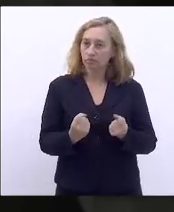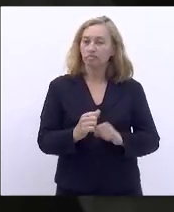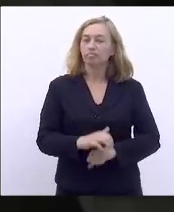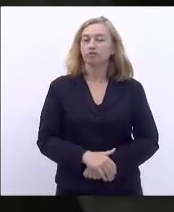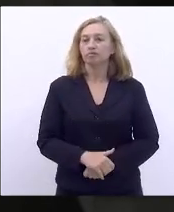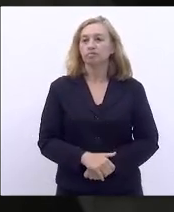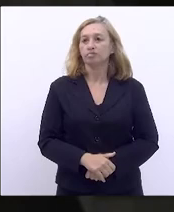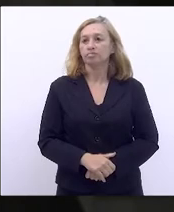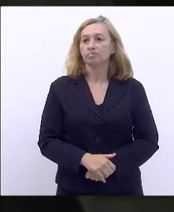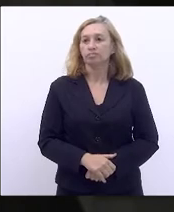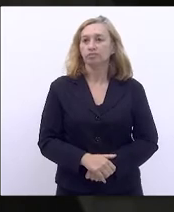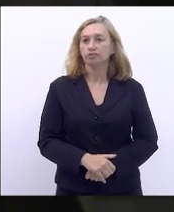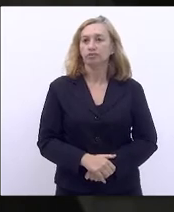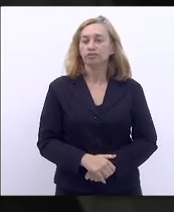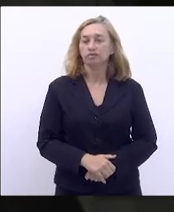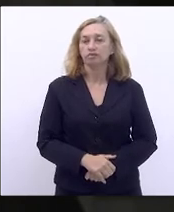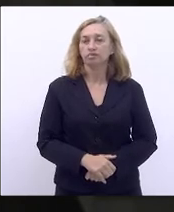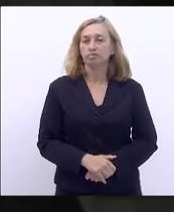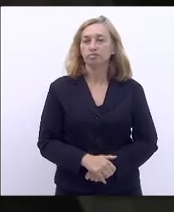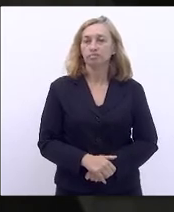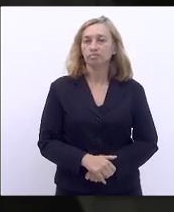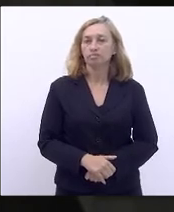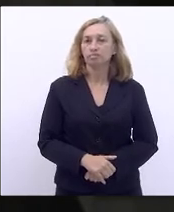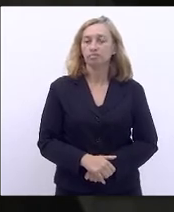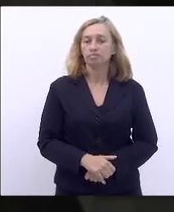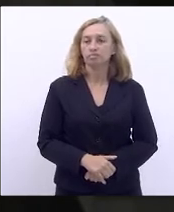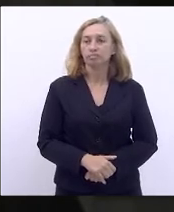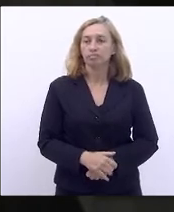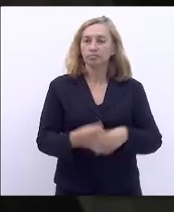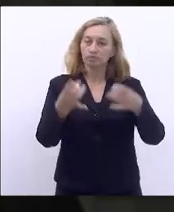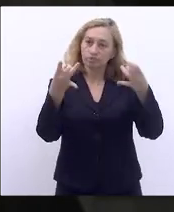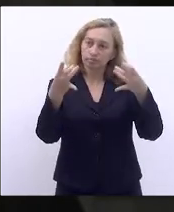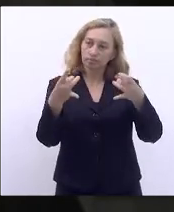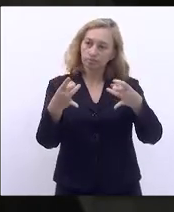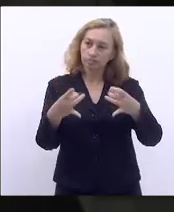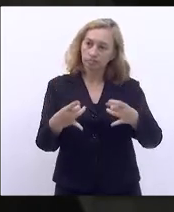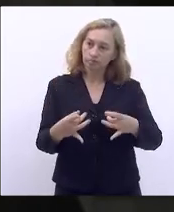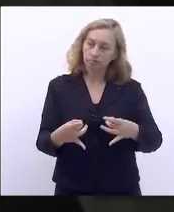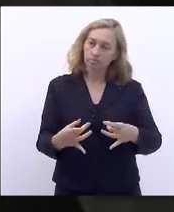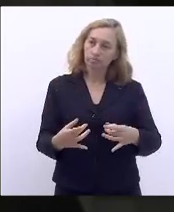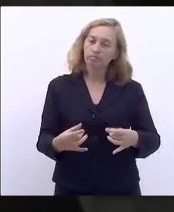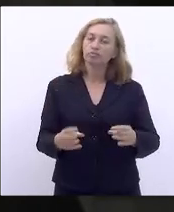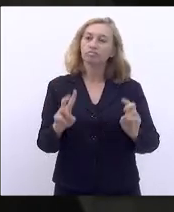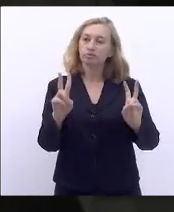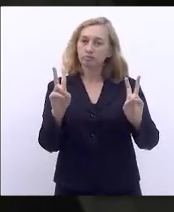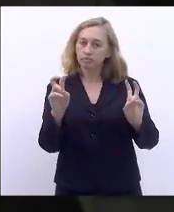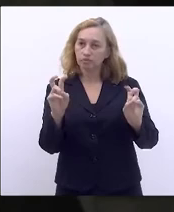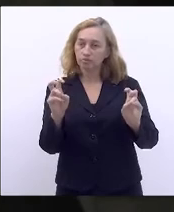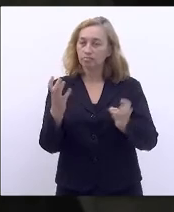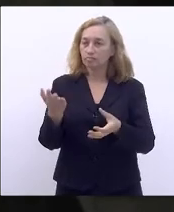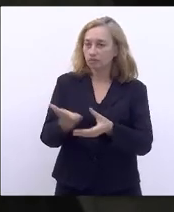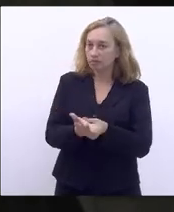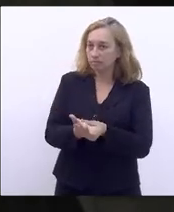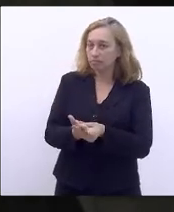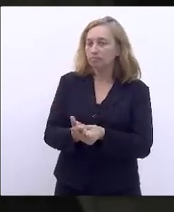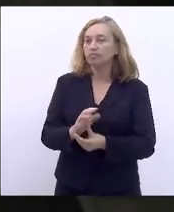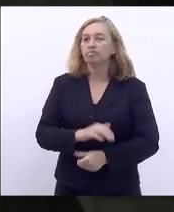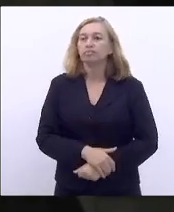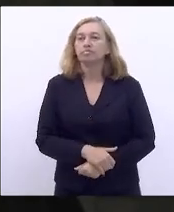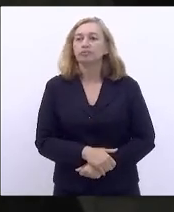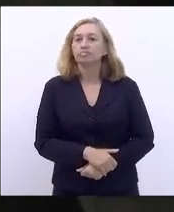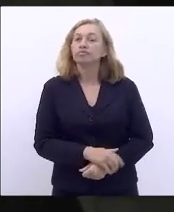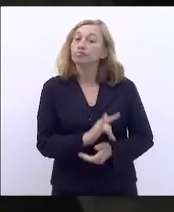ao máximo, me ater aos fatos concretos, constantes no processo, levando em conta